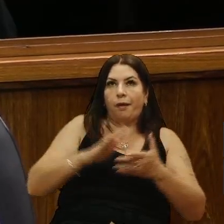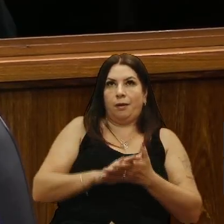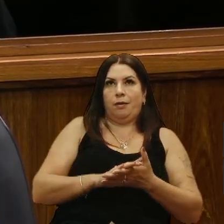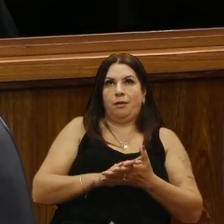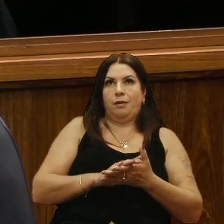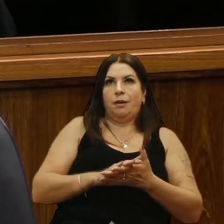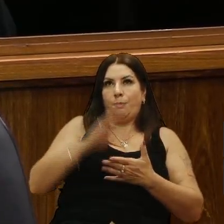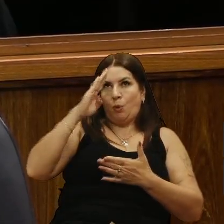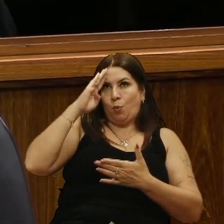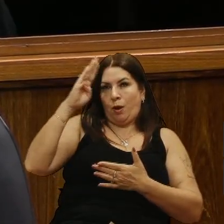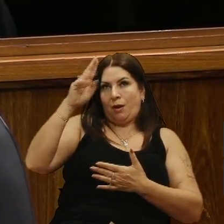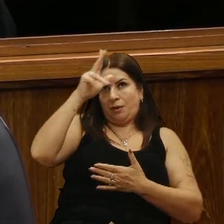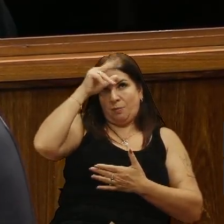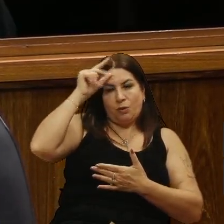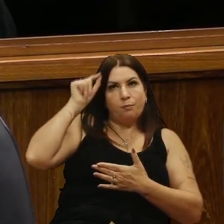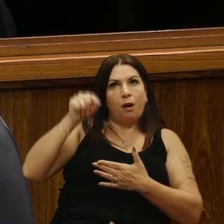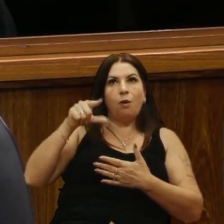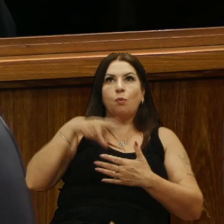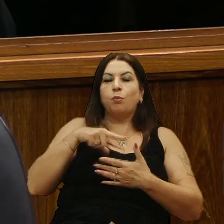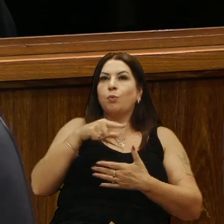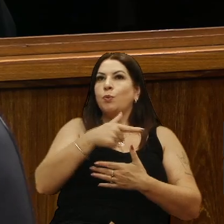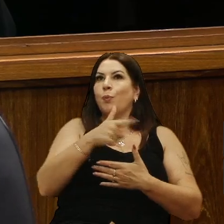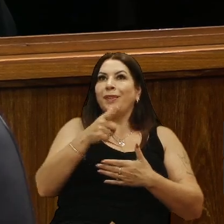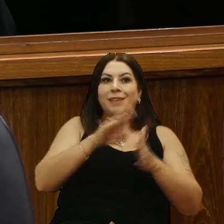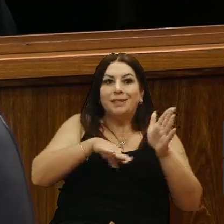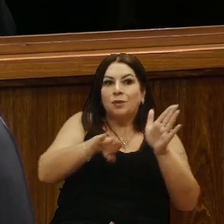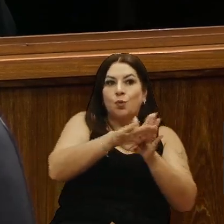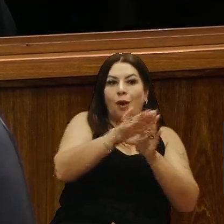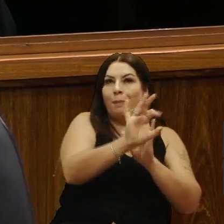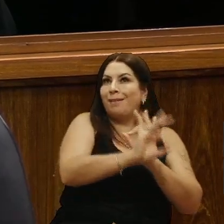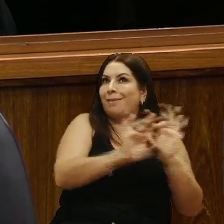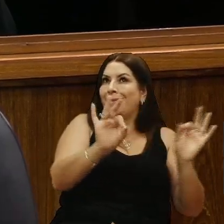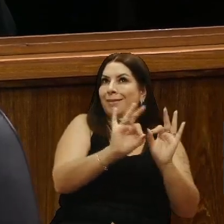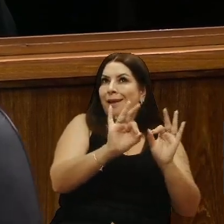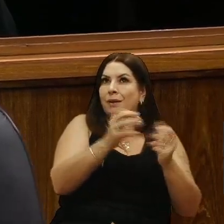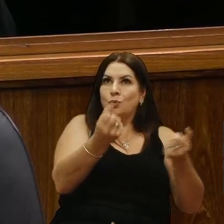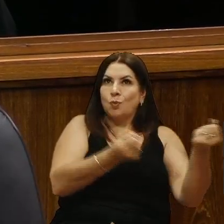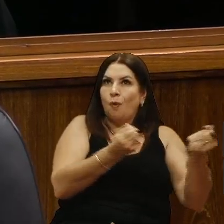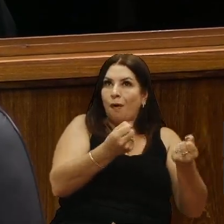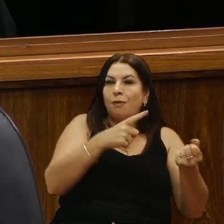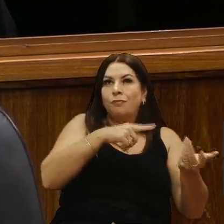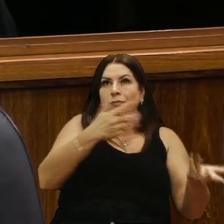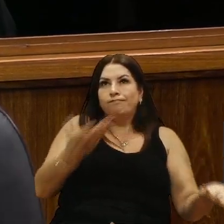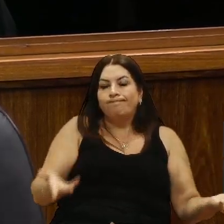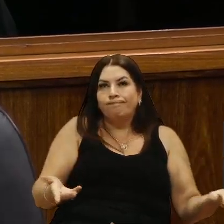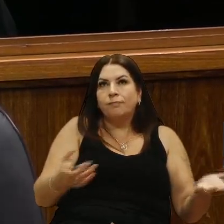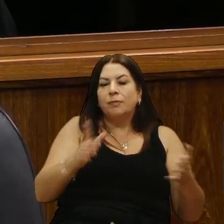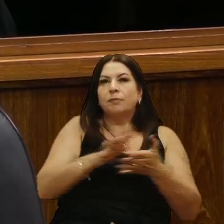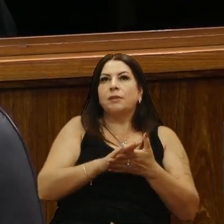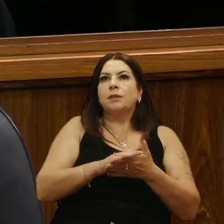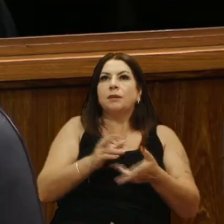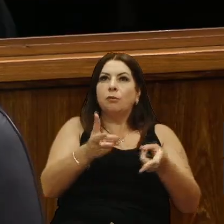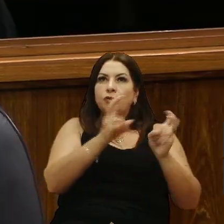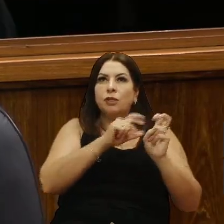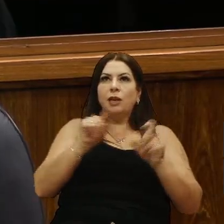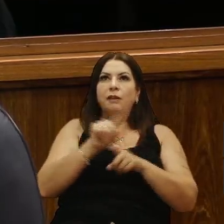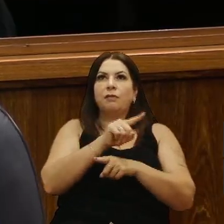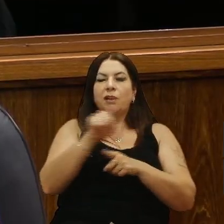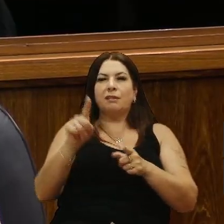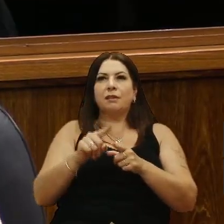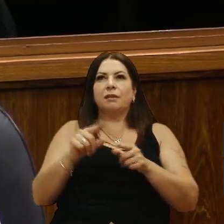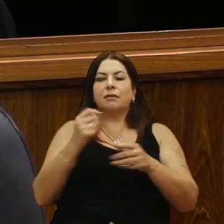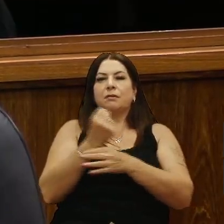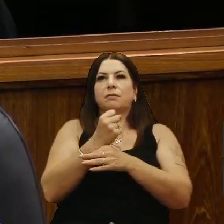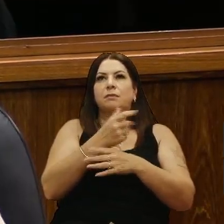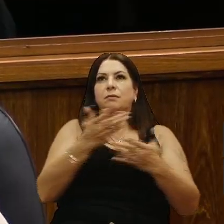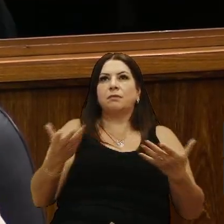para a guarda municipal, onde nem estacionamento para as viaturas tem, a gente percebe que a segurança